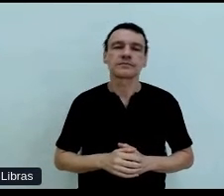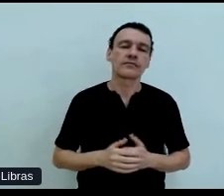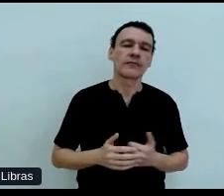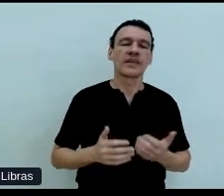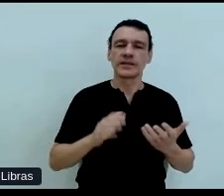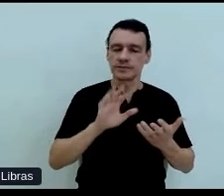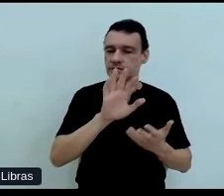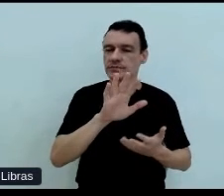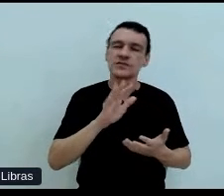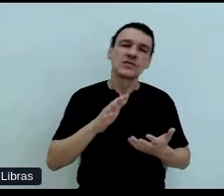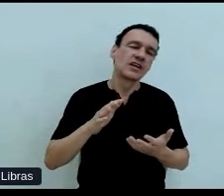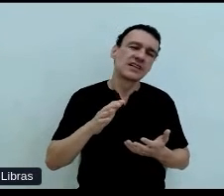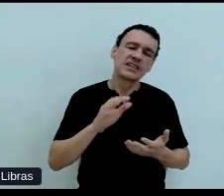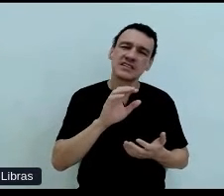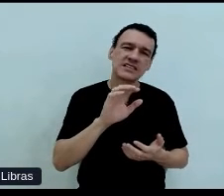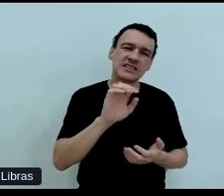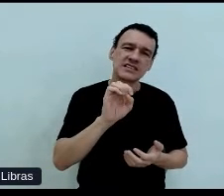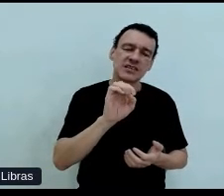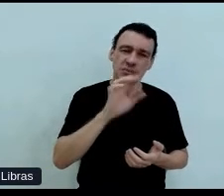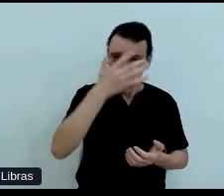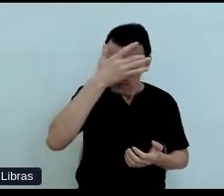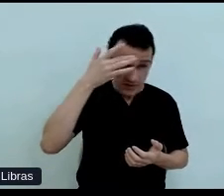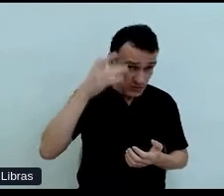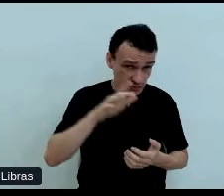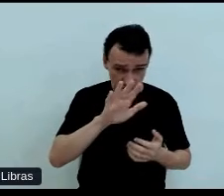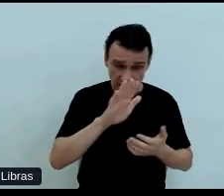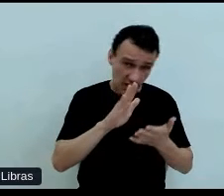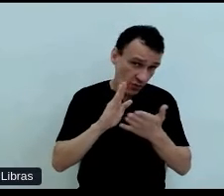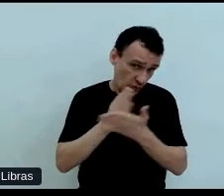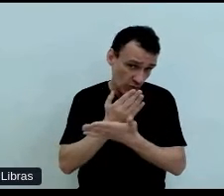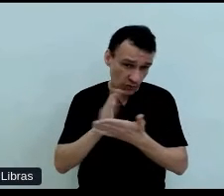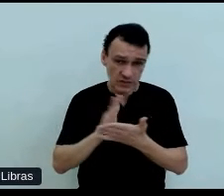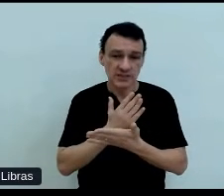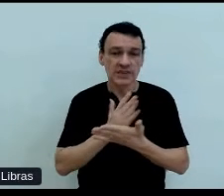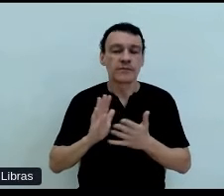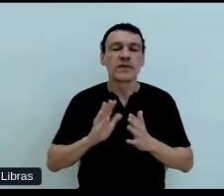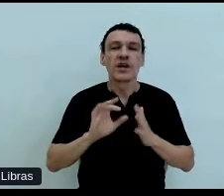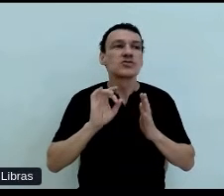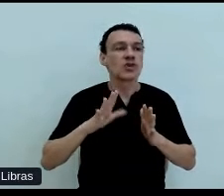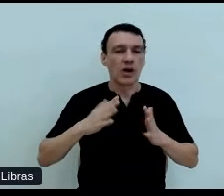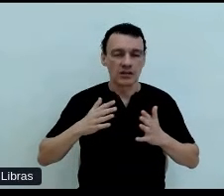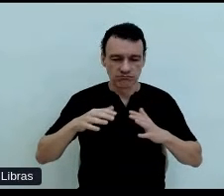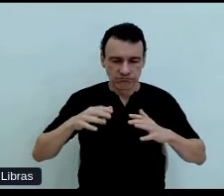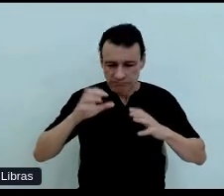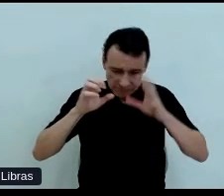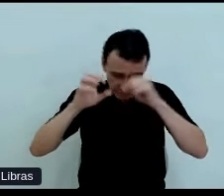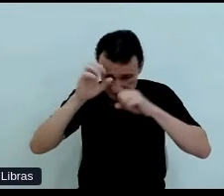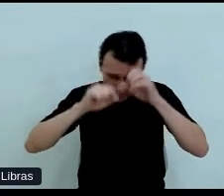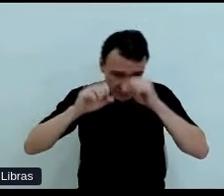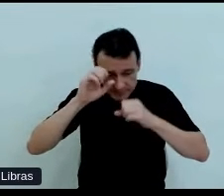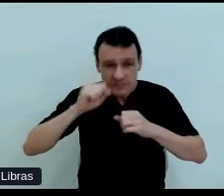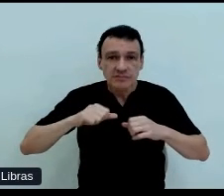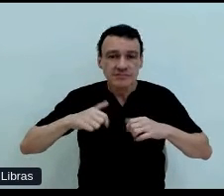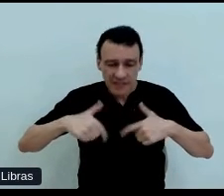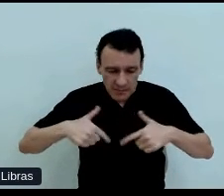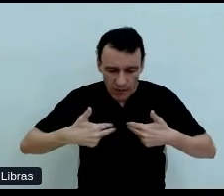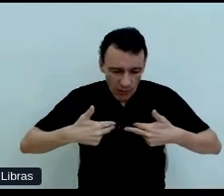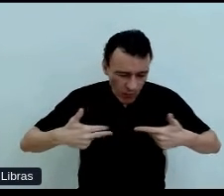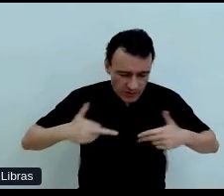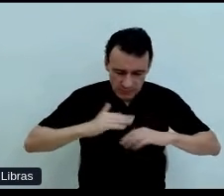um dos âmbitos da sua vida. E de formas técnicas, aqui a gente falando, se a gente